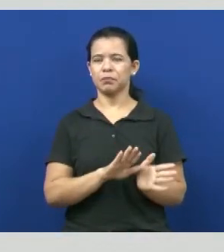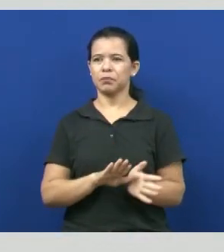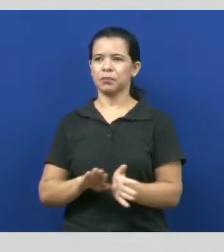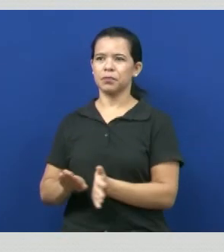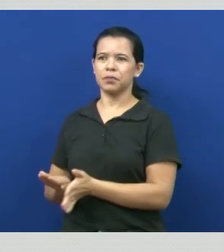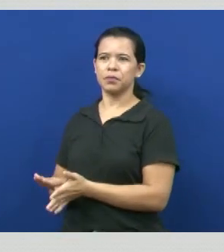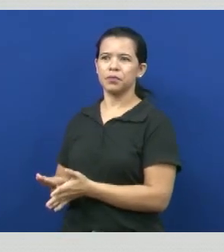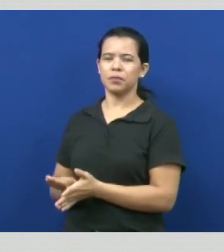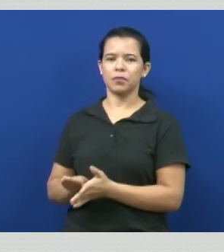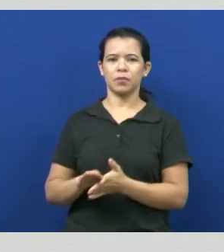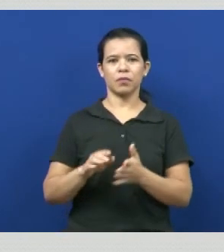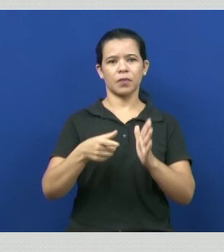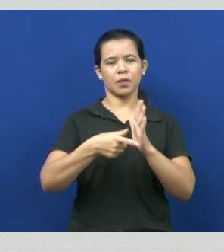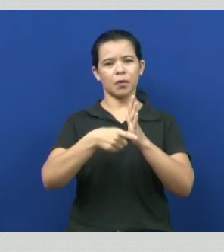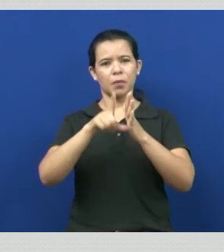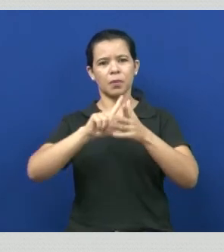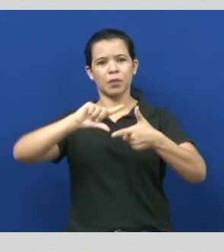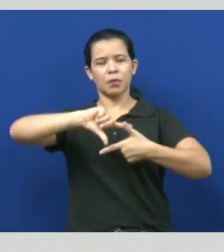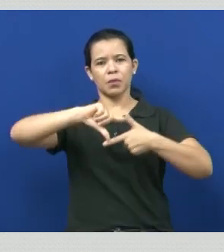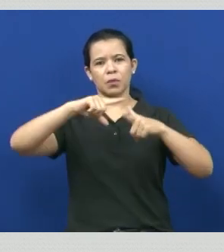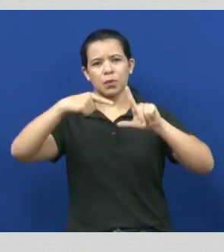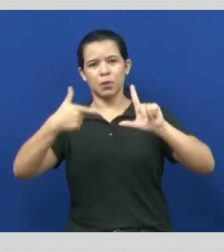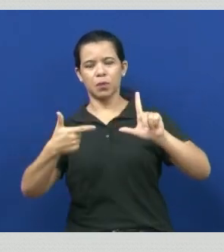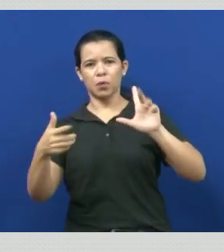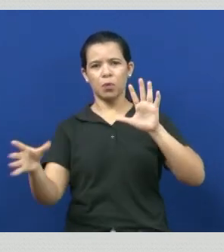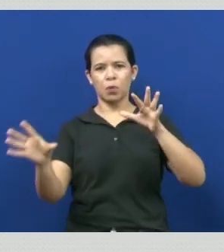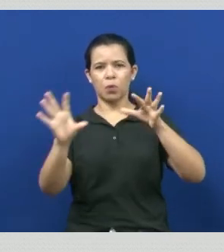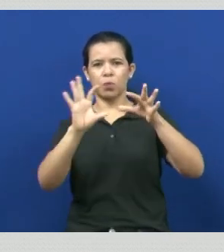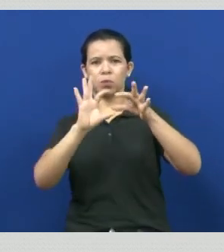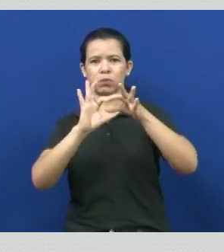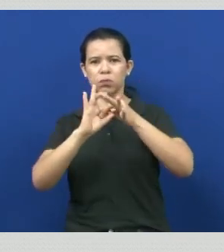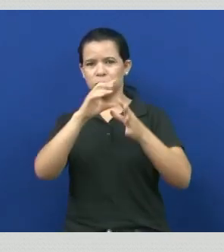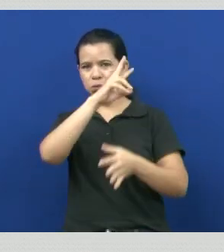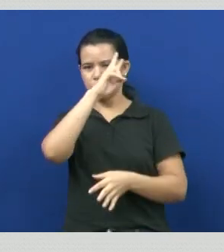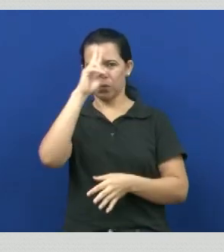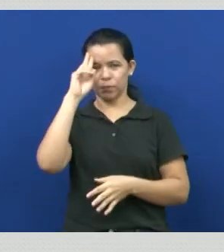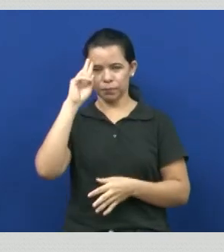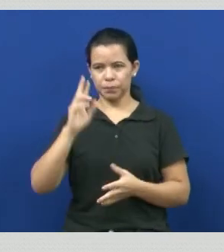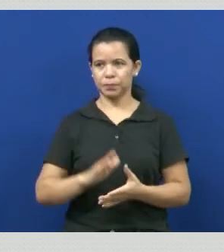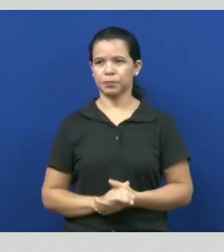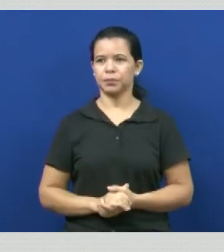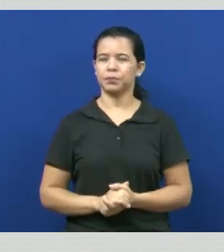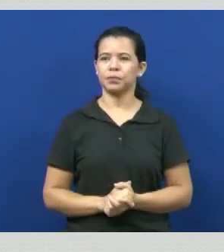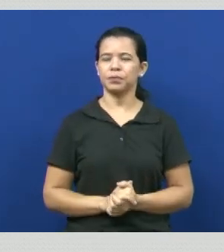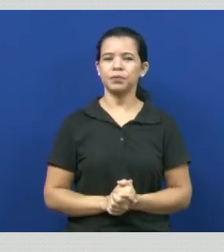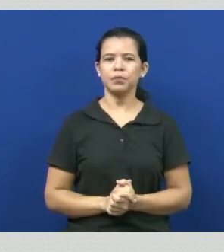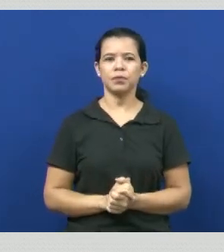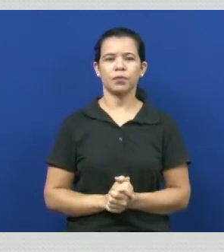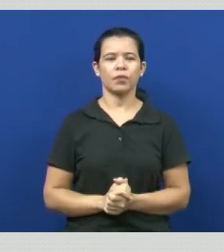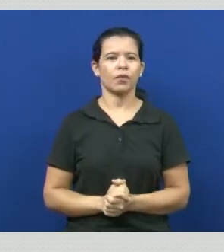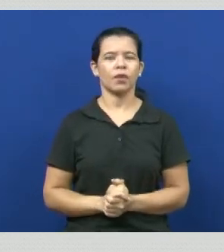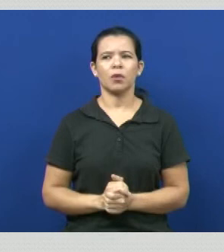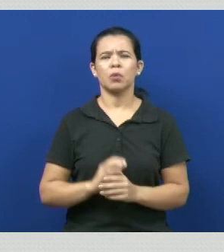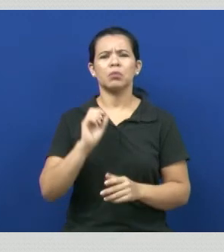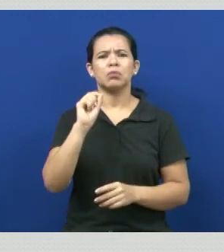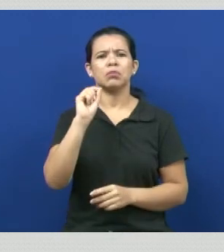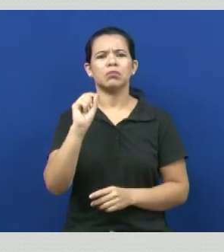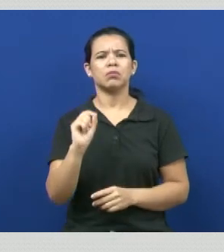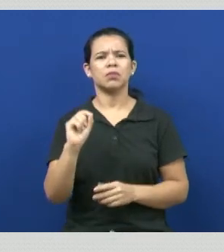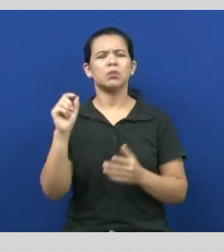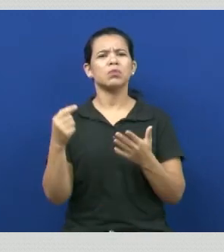seu contexto histórico. O que estava acontecendo aqui no Brasil quando se